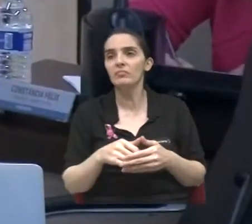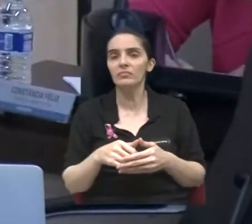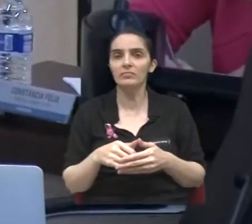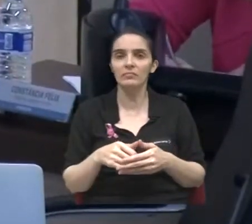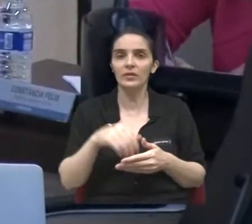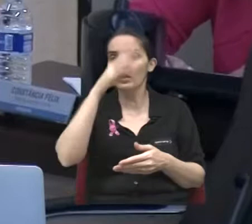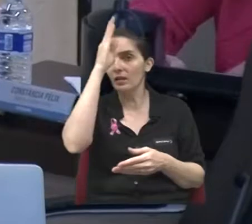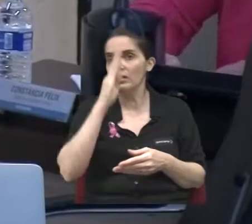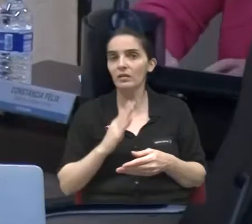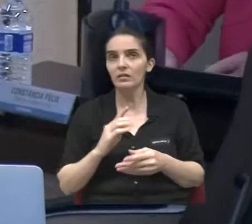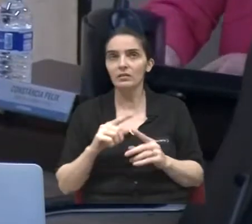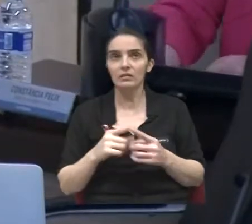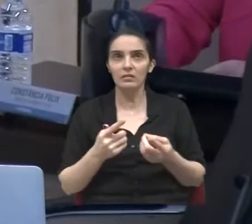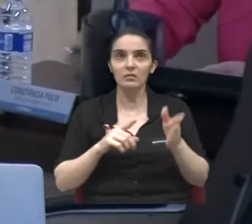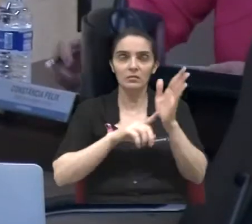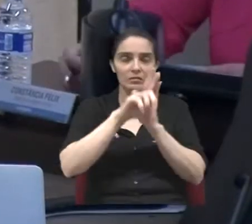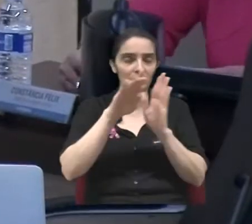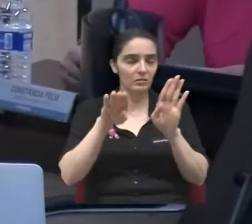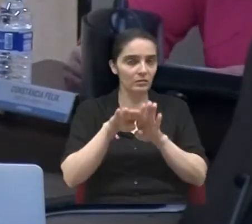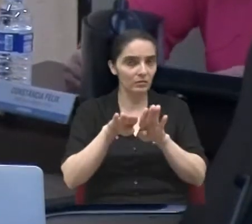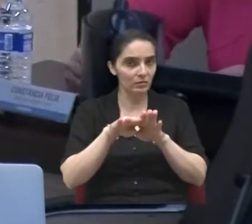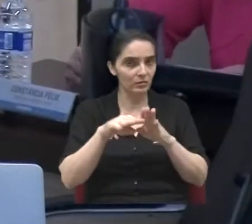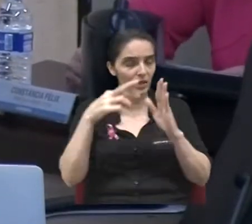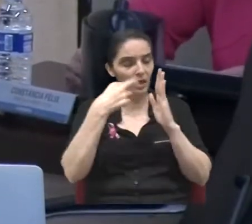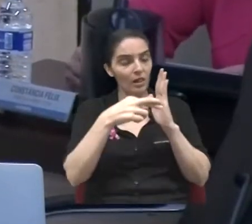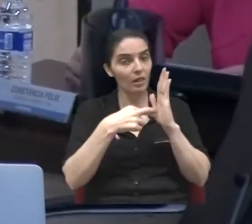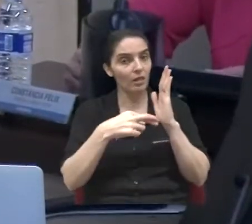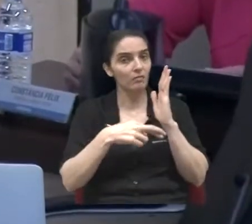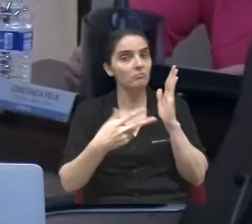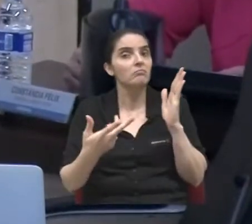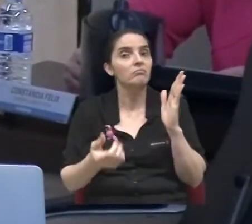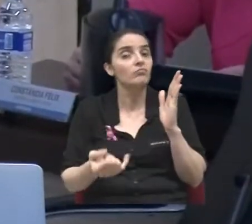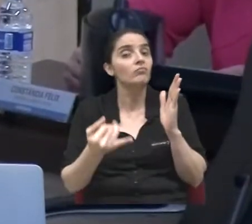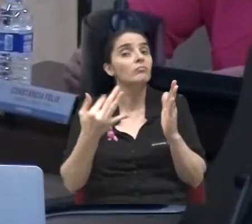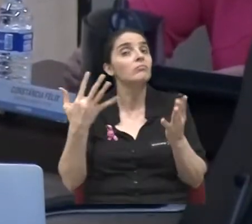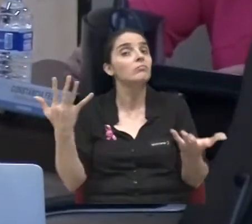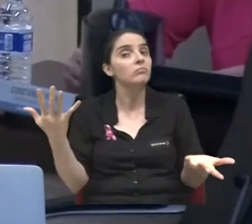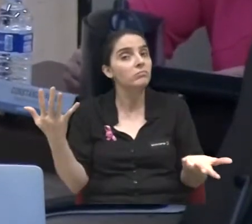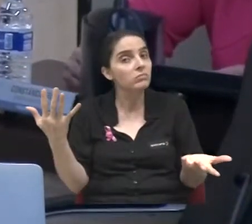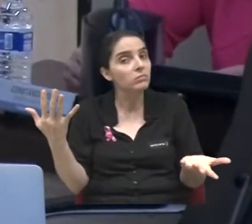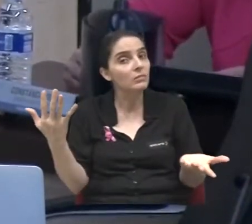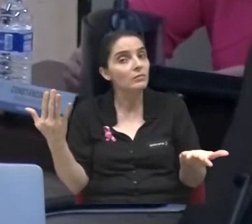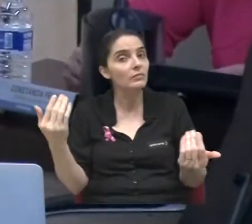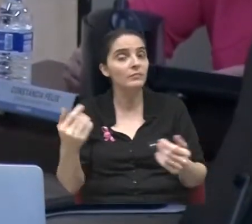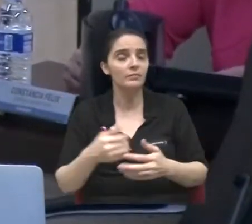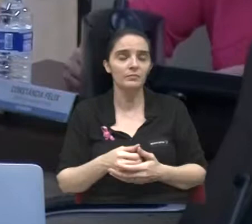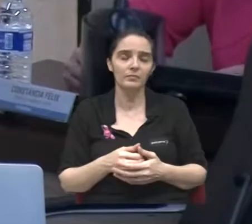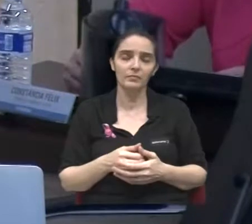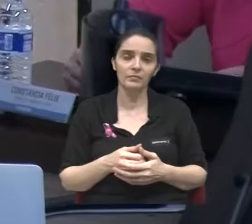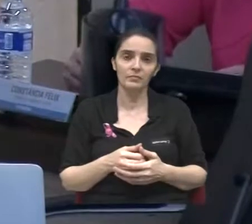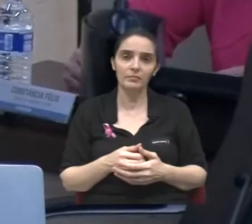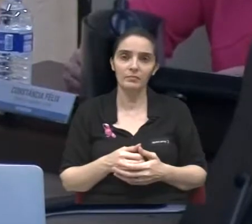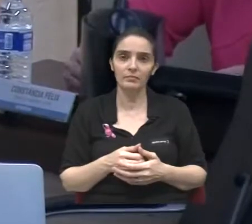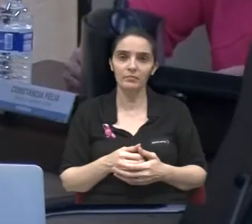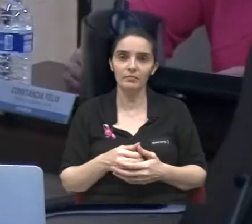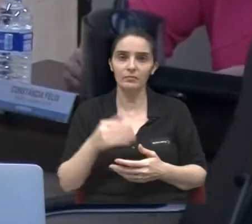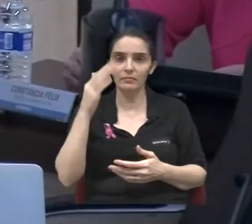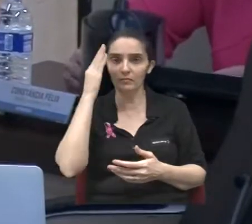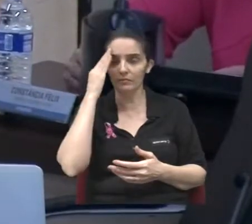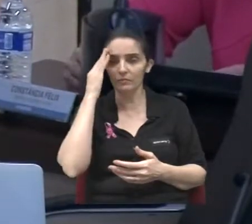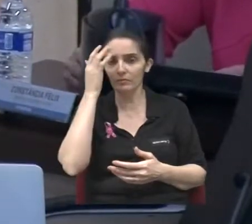eu pedi também o relatório de impacto, e vai ao encontro da questão dos sepultamentos.